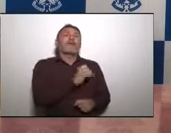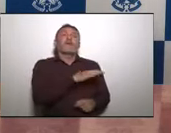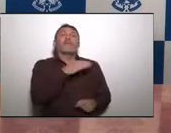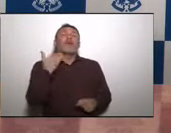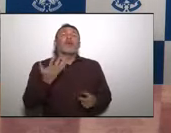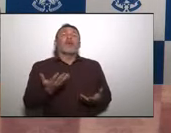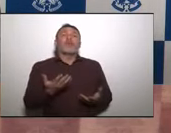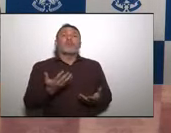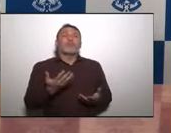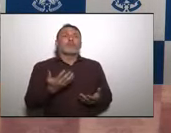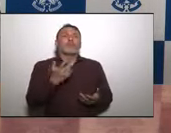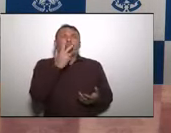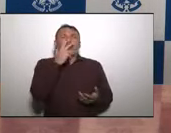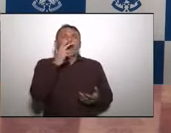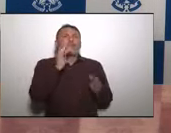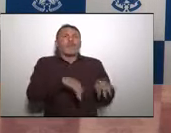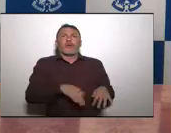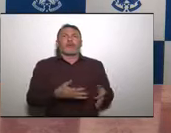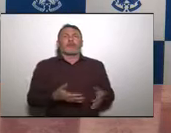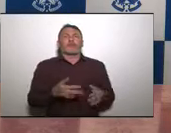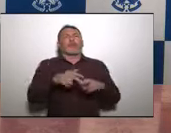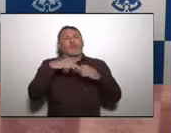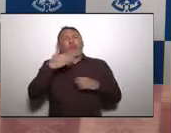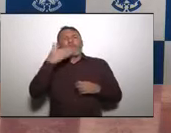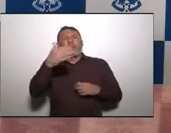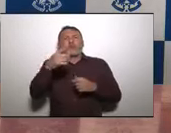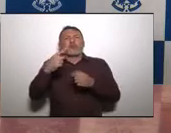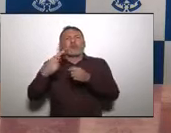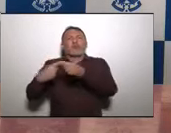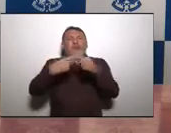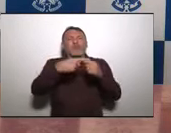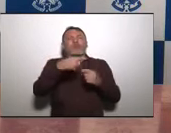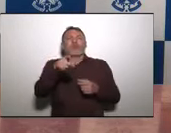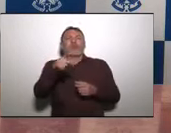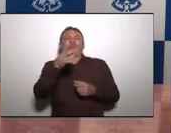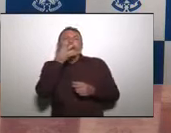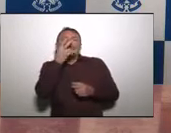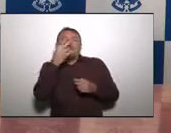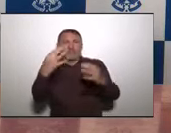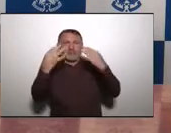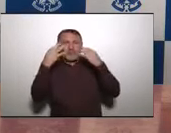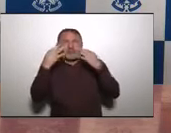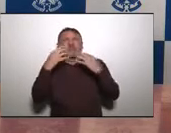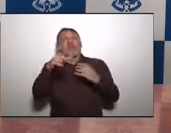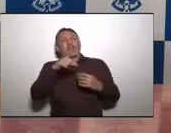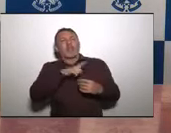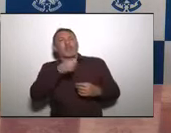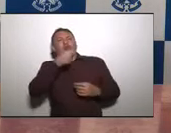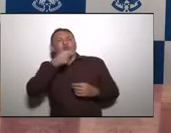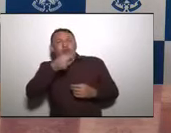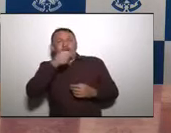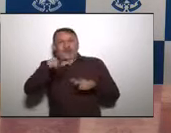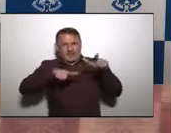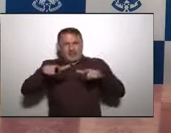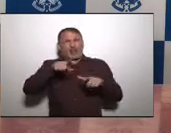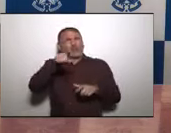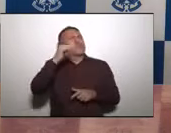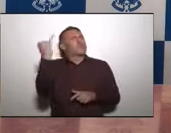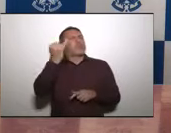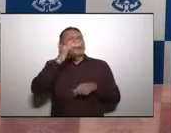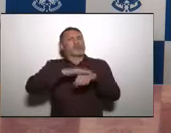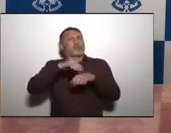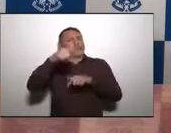aí em Cachoeiro, e peço às pessoas que estão nos acompanhando de todos os locais, e que vocês estão sendo jornalistas, um instrumento importante desse trabalho